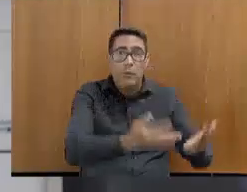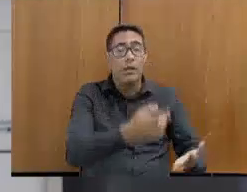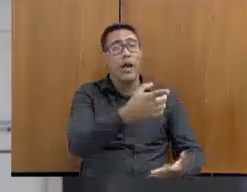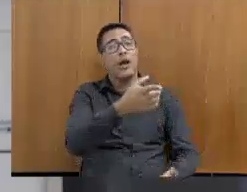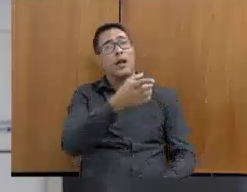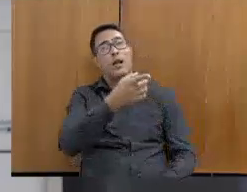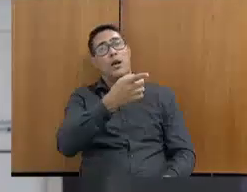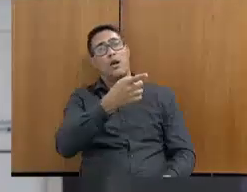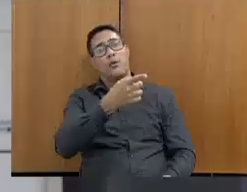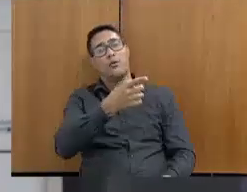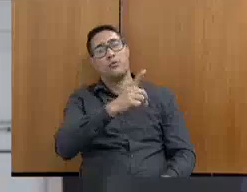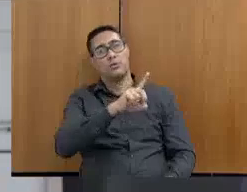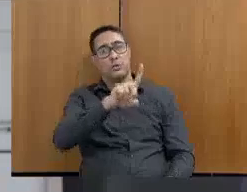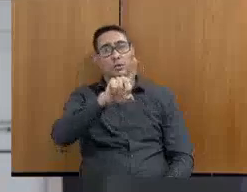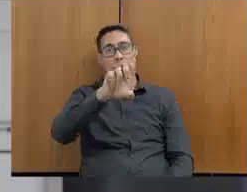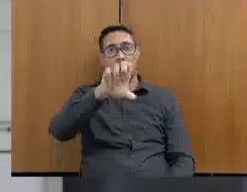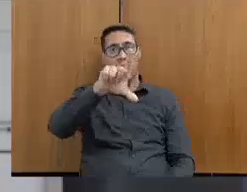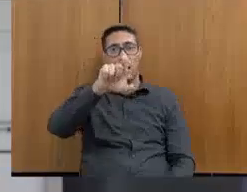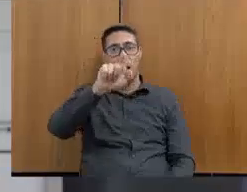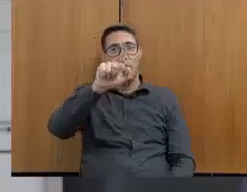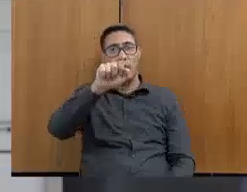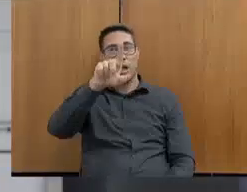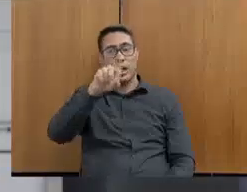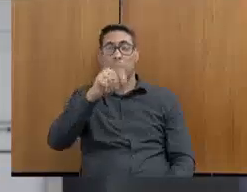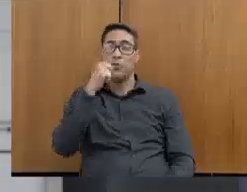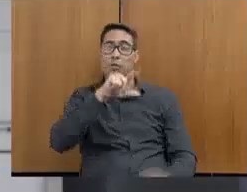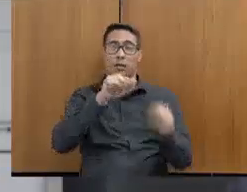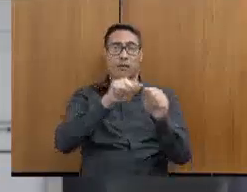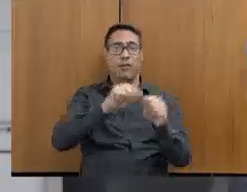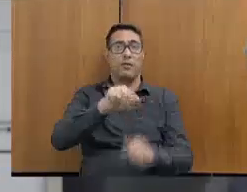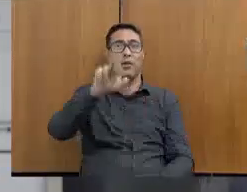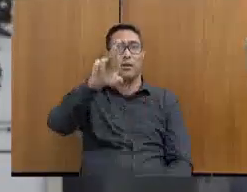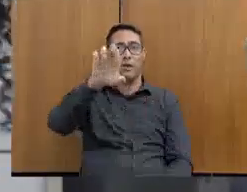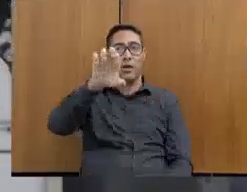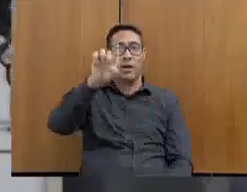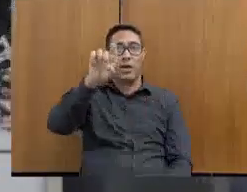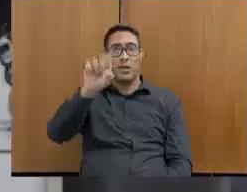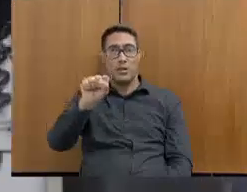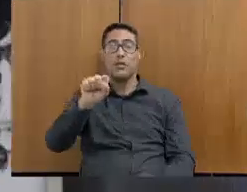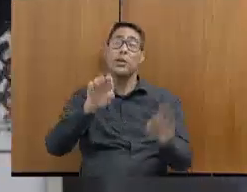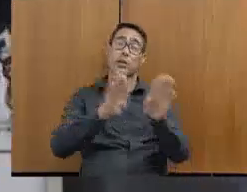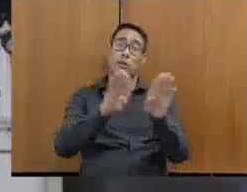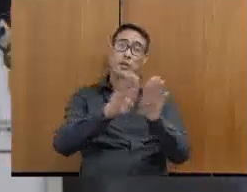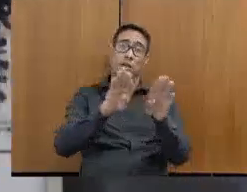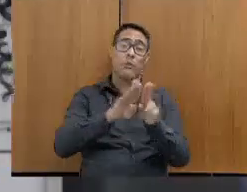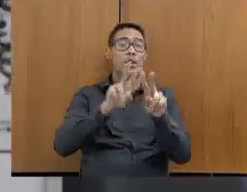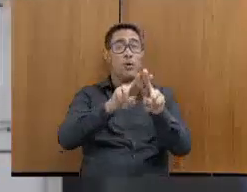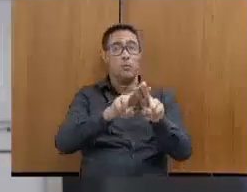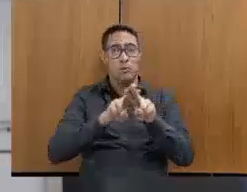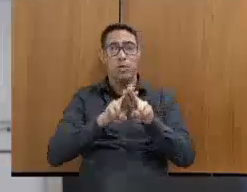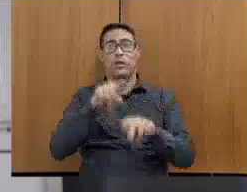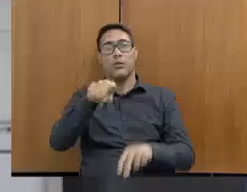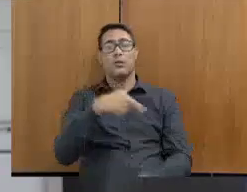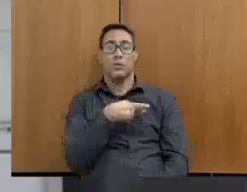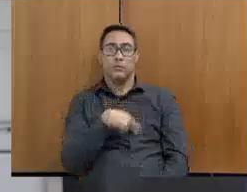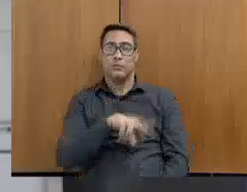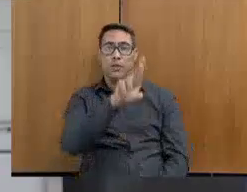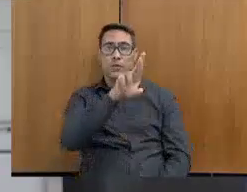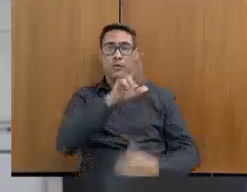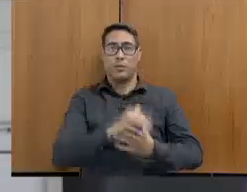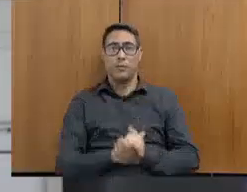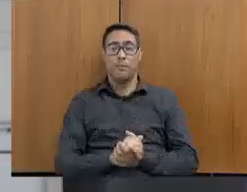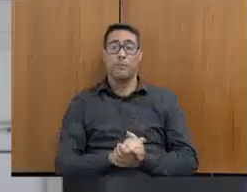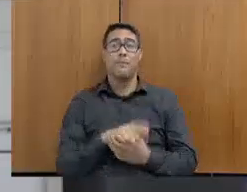fazer fazer o Reds e a mesma coisa com a intolerância religiosa precisa